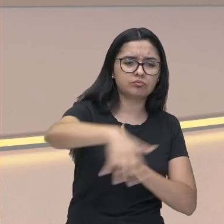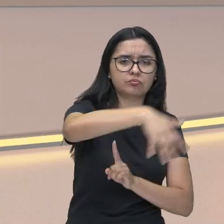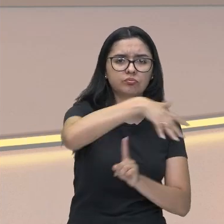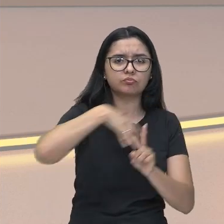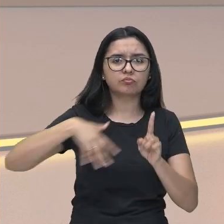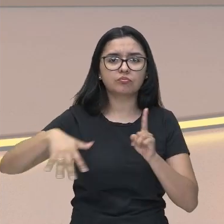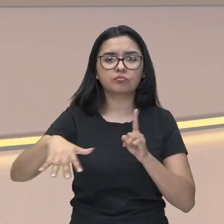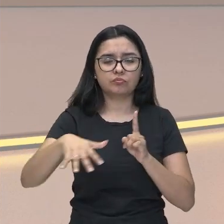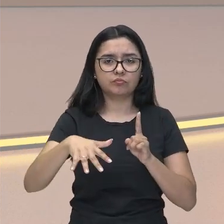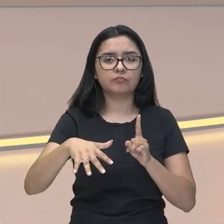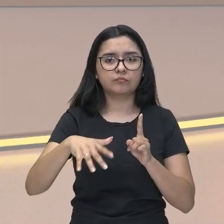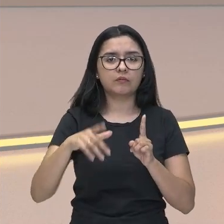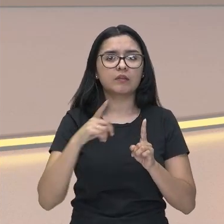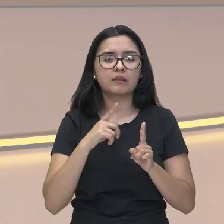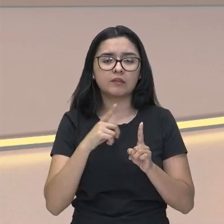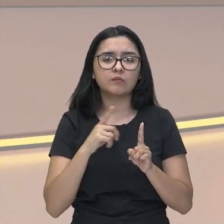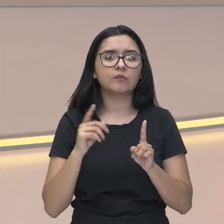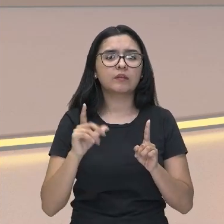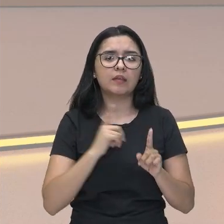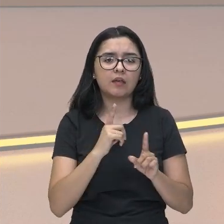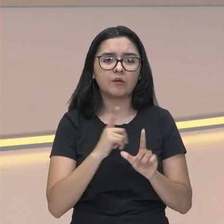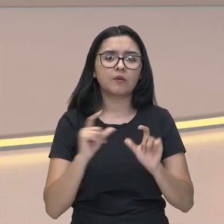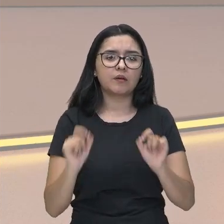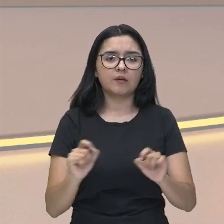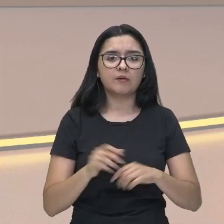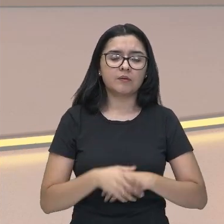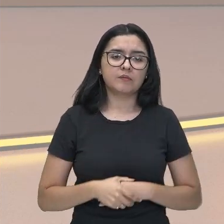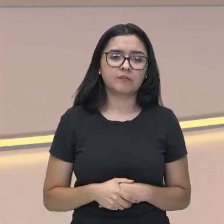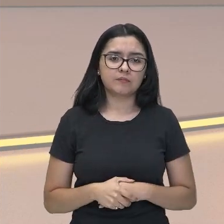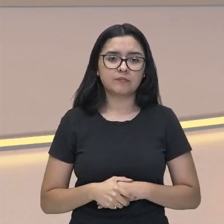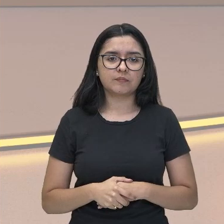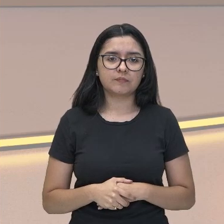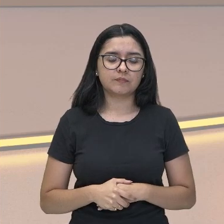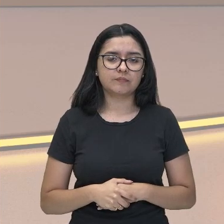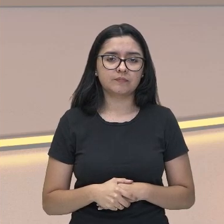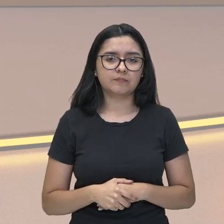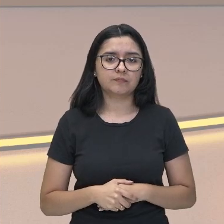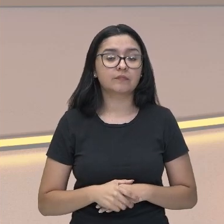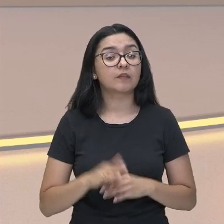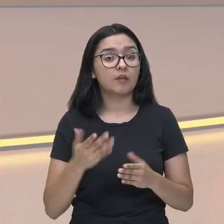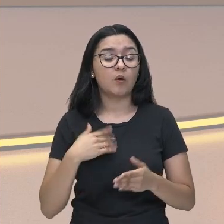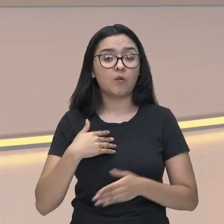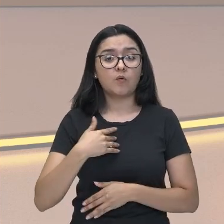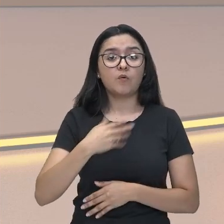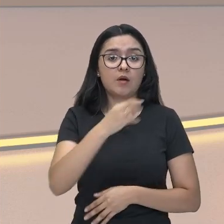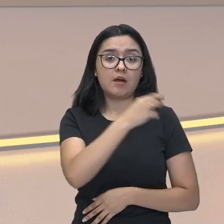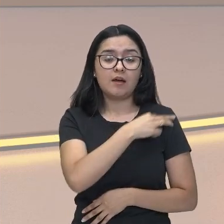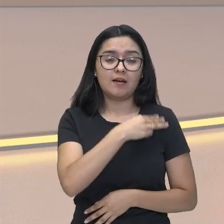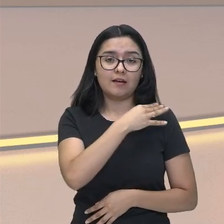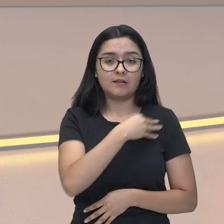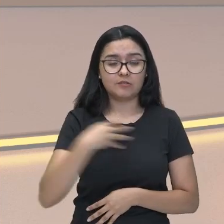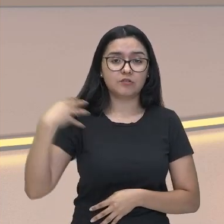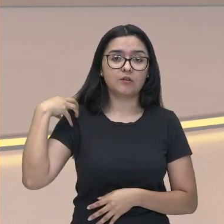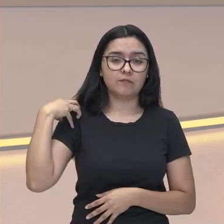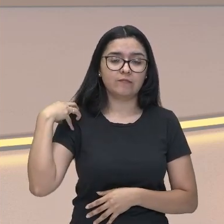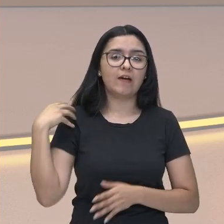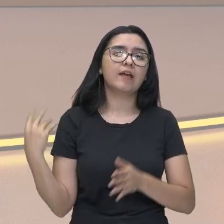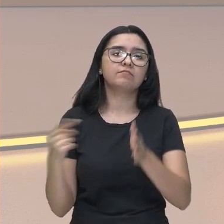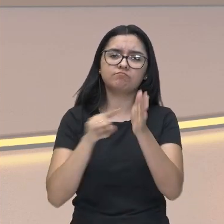momento, tudo tem uma essência, que é o que Aristóteles vai cavar para buscar essa